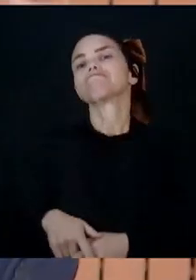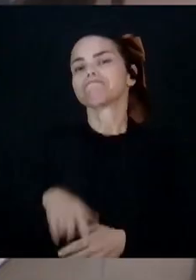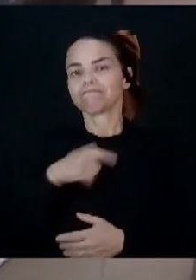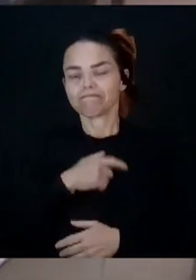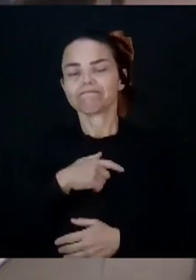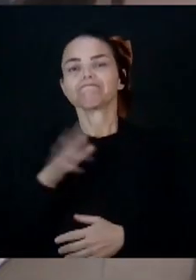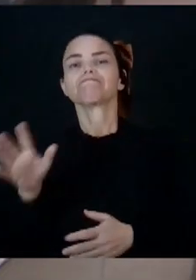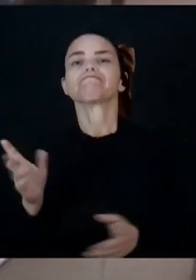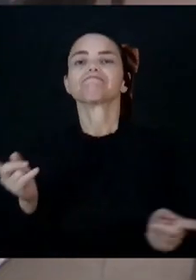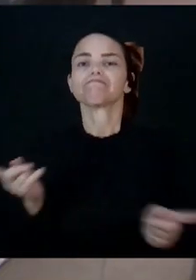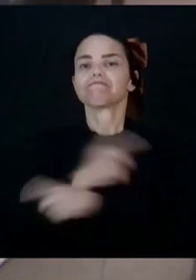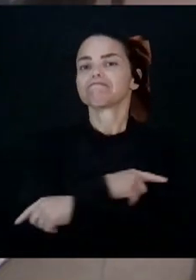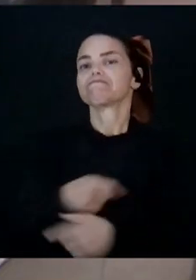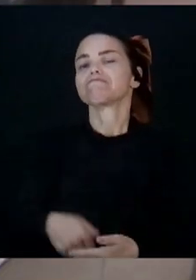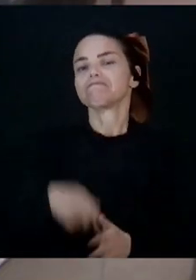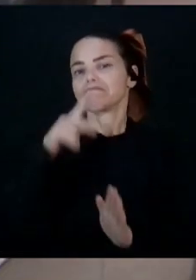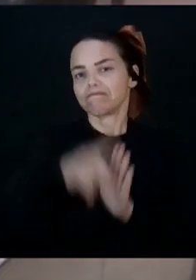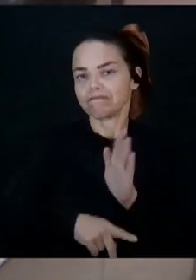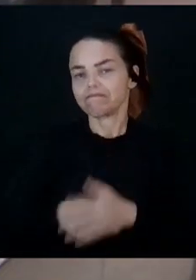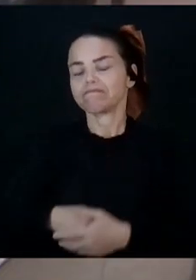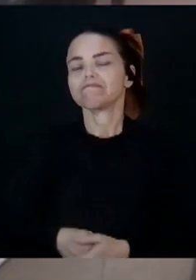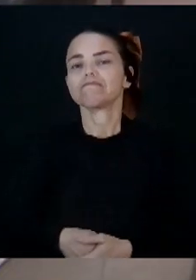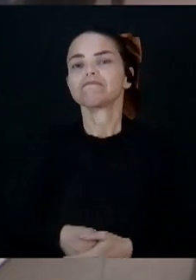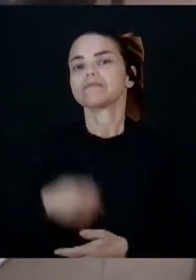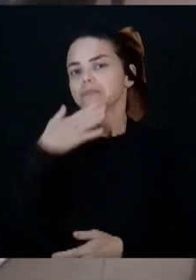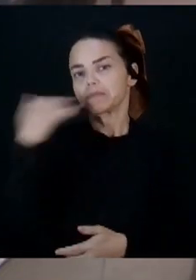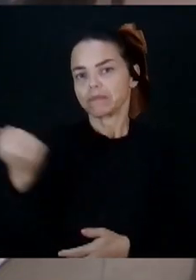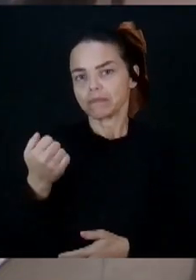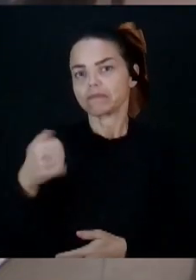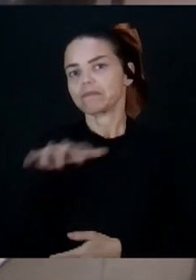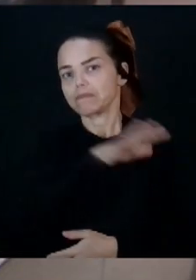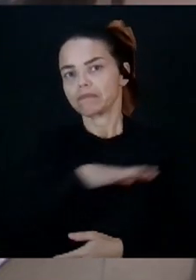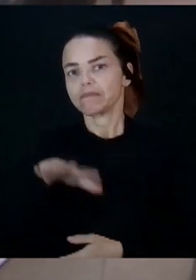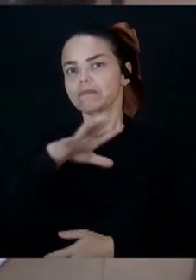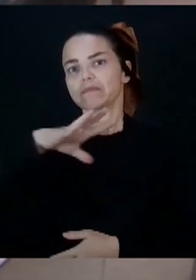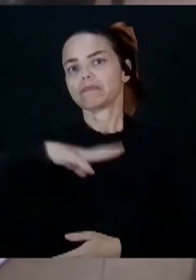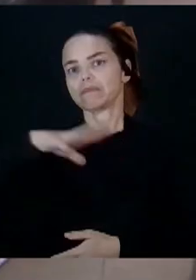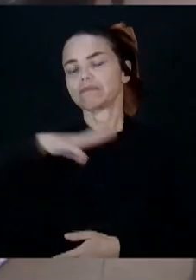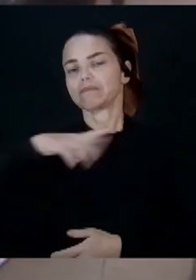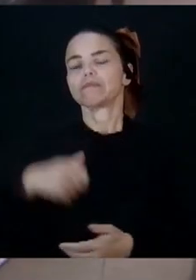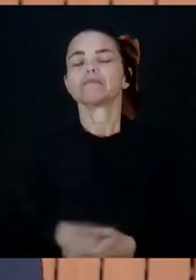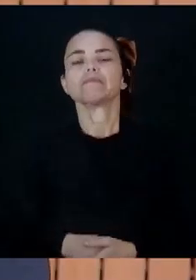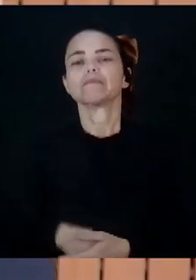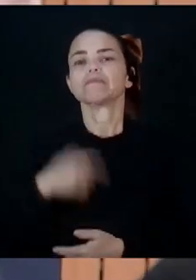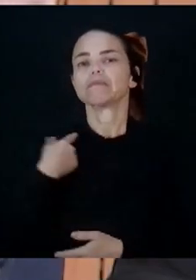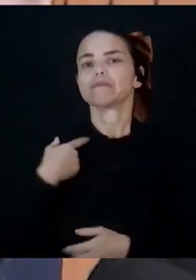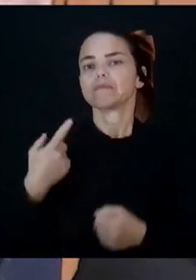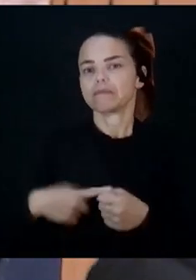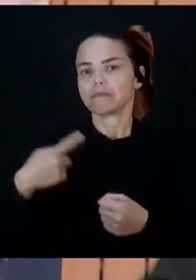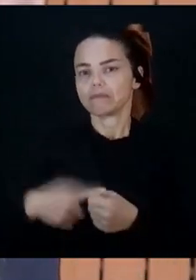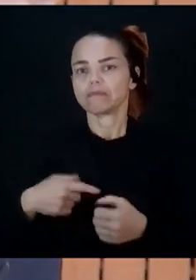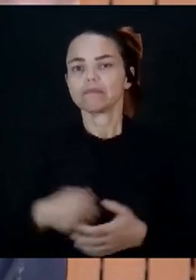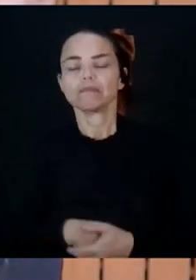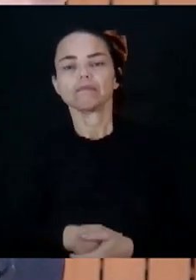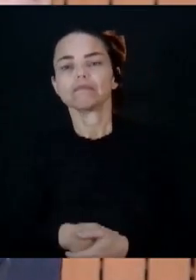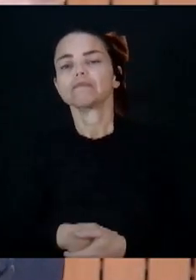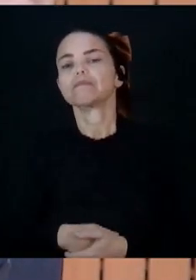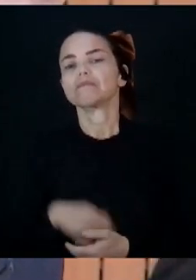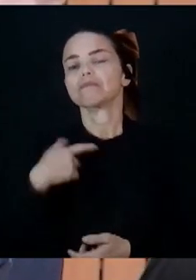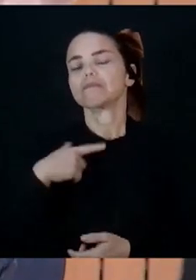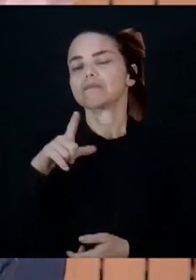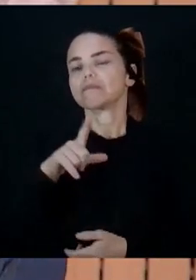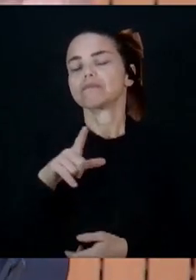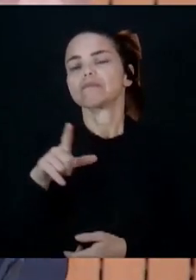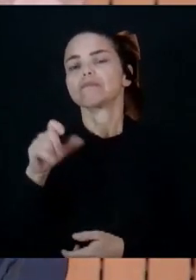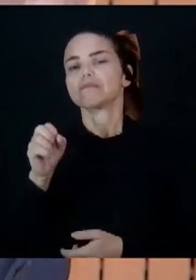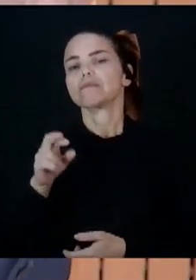contraria o projeto de revitalização da região central previsto pelo município. O Lourival trouxe questões muito importantes,